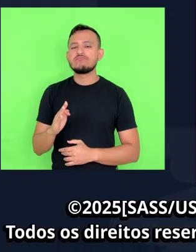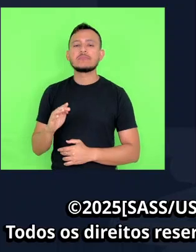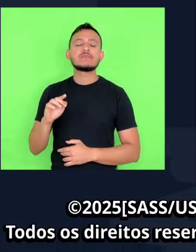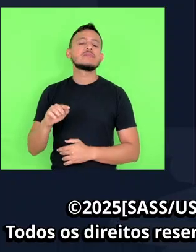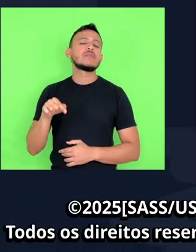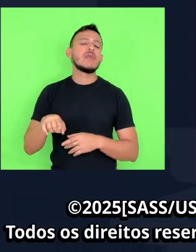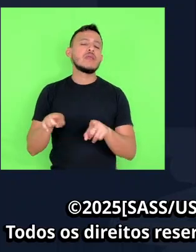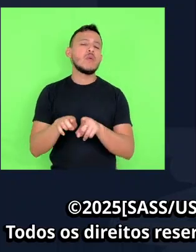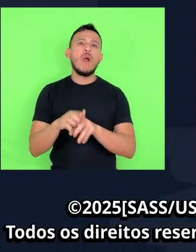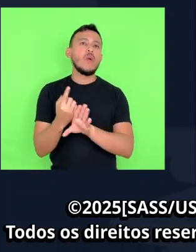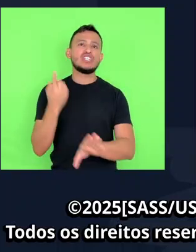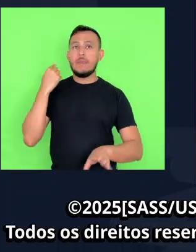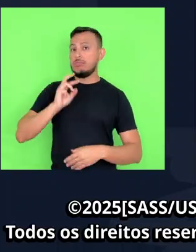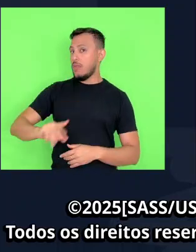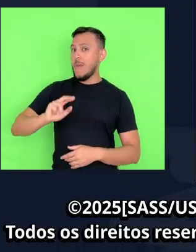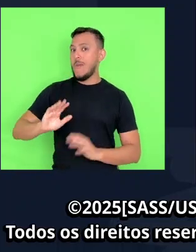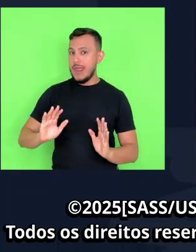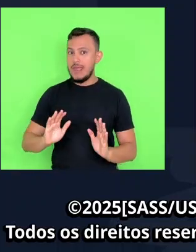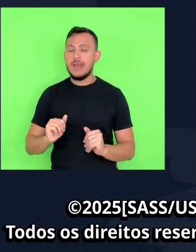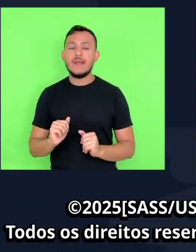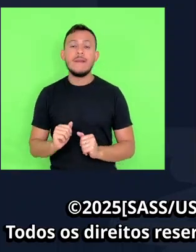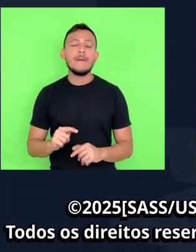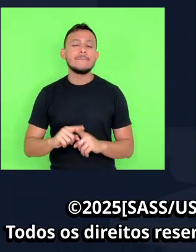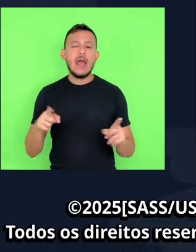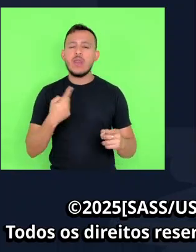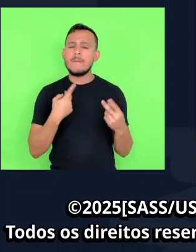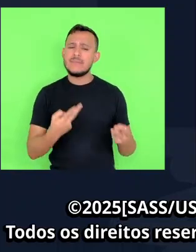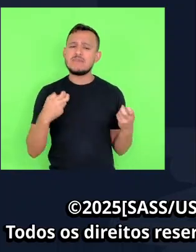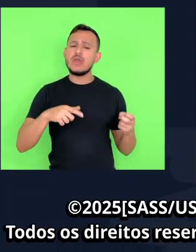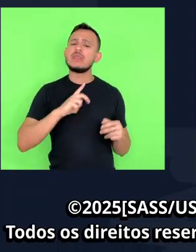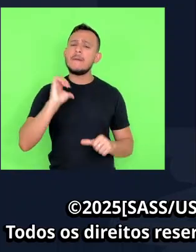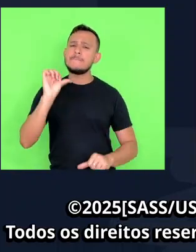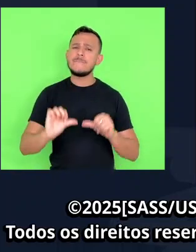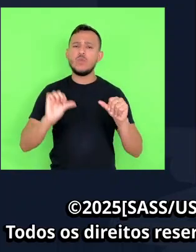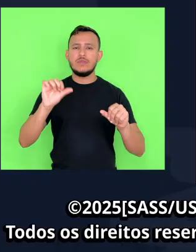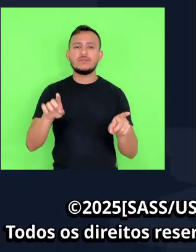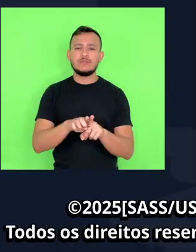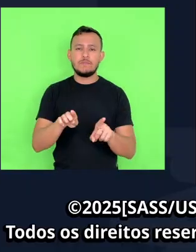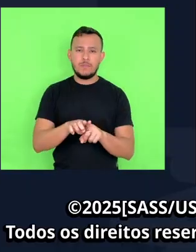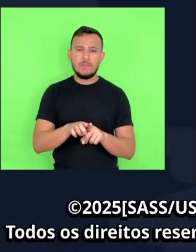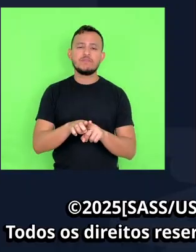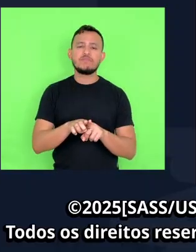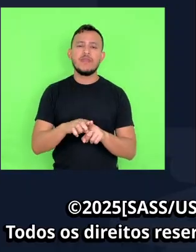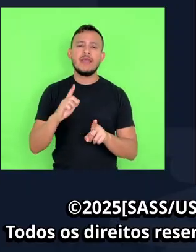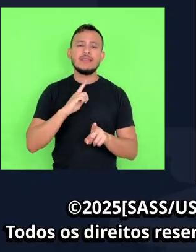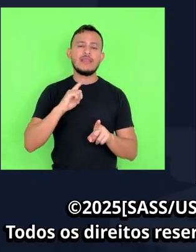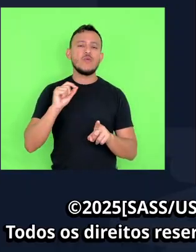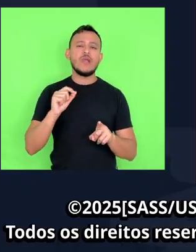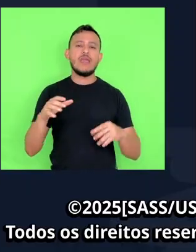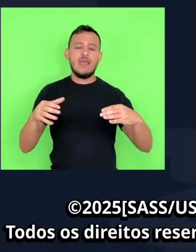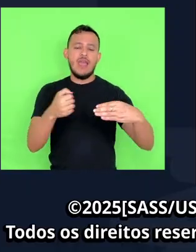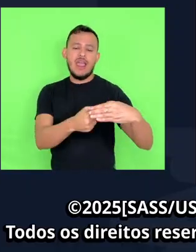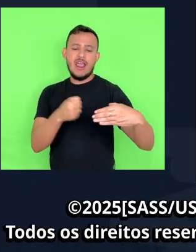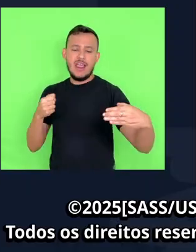era tanto. Nós vimos que isso está mudando um pouco com a epidemia de air fries,